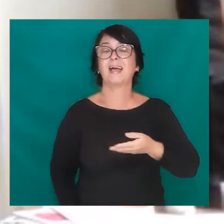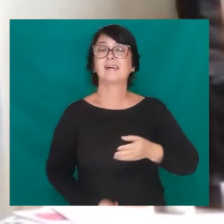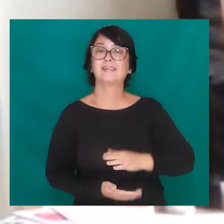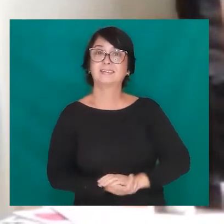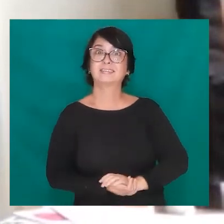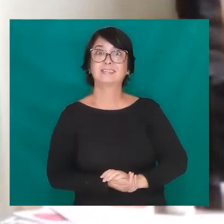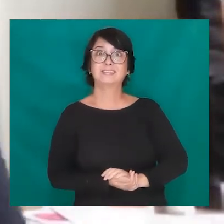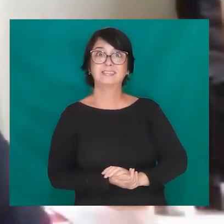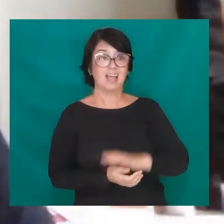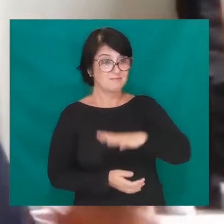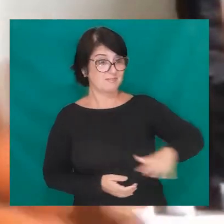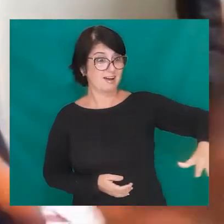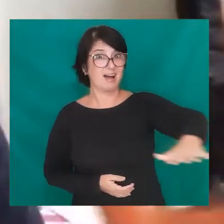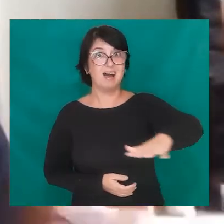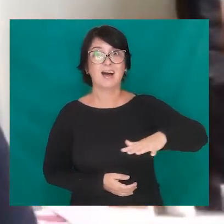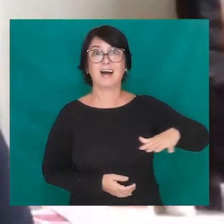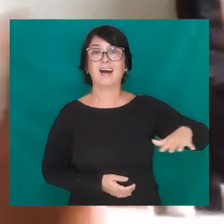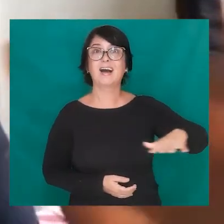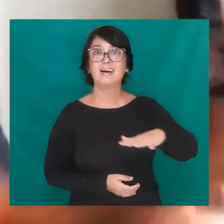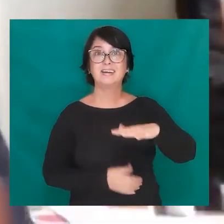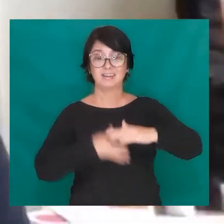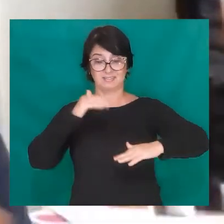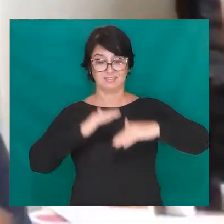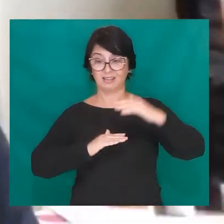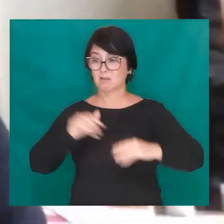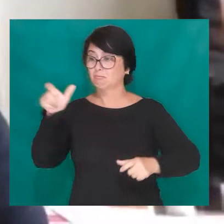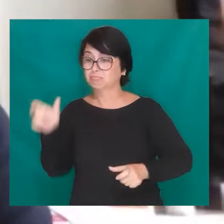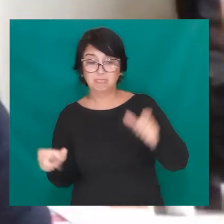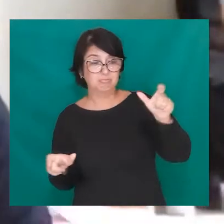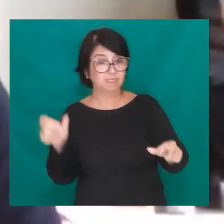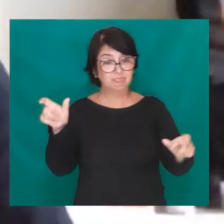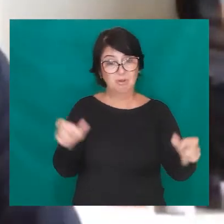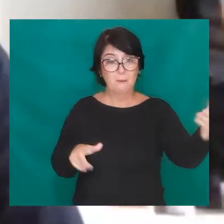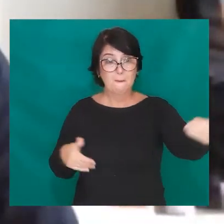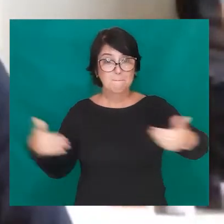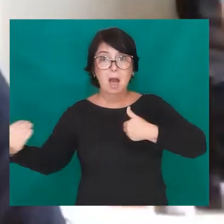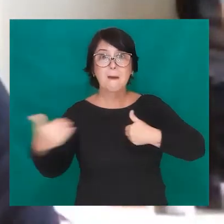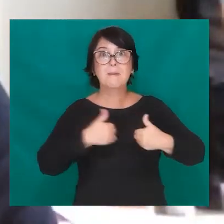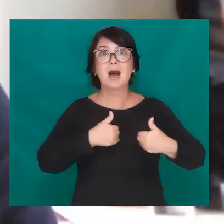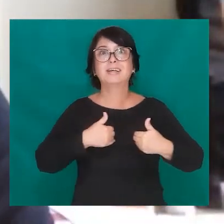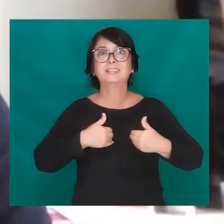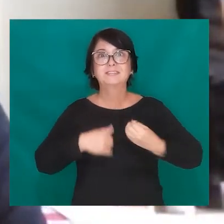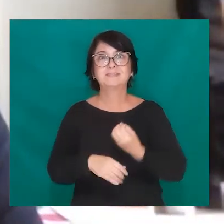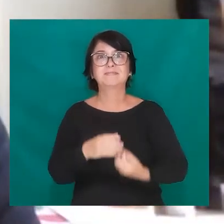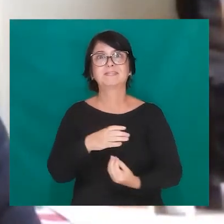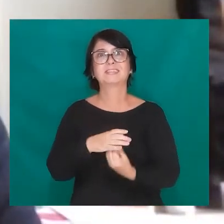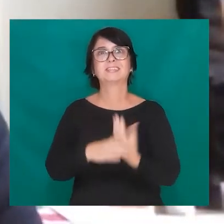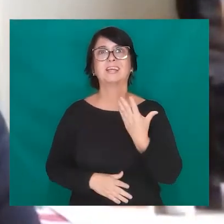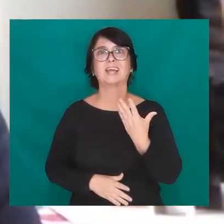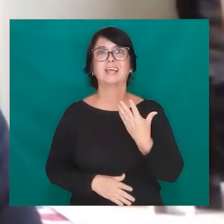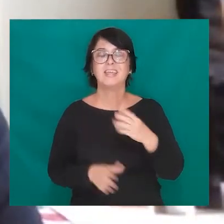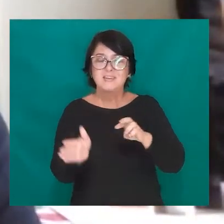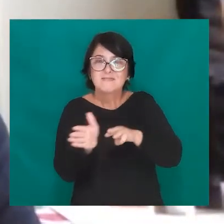ó, quer dizer, essa coisa híbrida toda, informação daqui e dali, acabou que eu fui criando